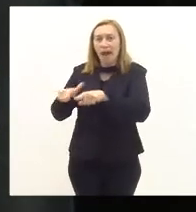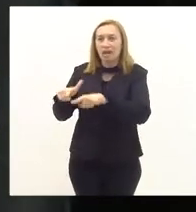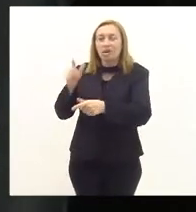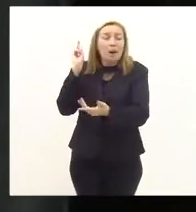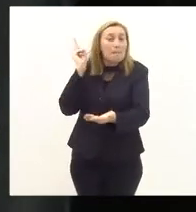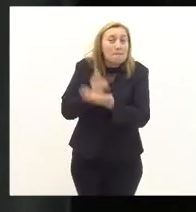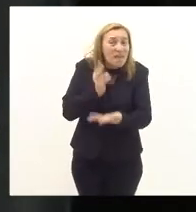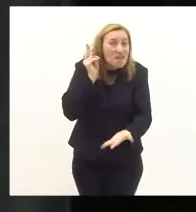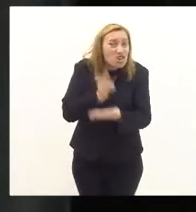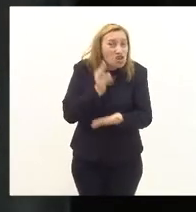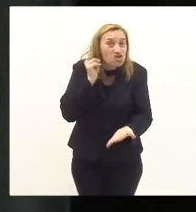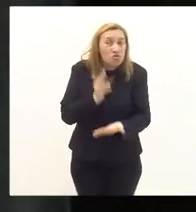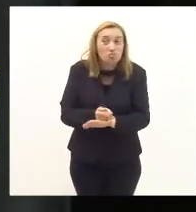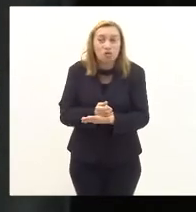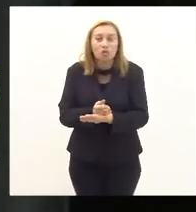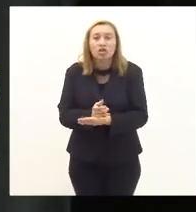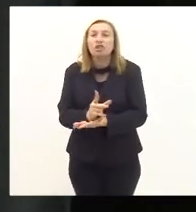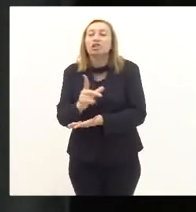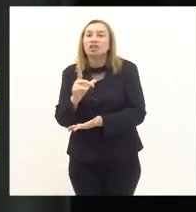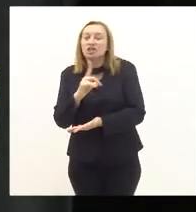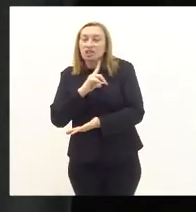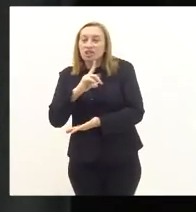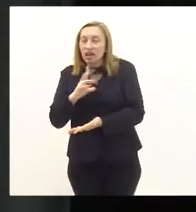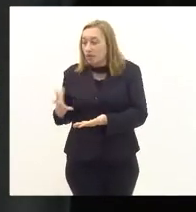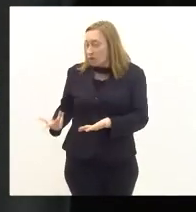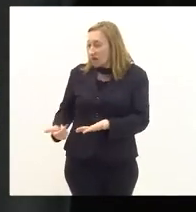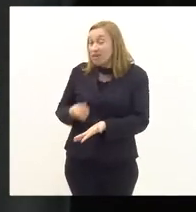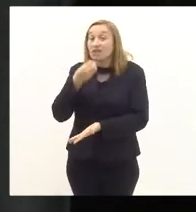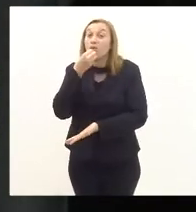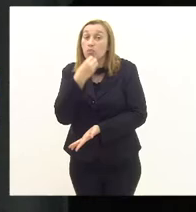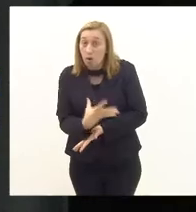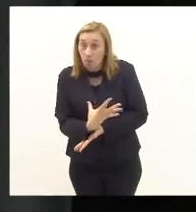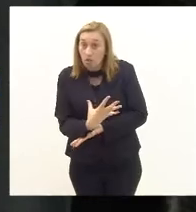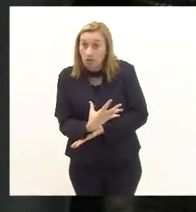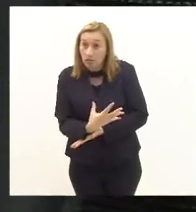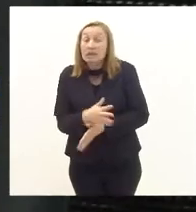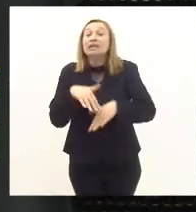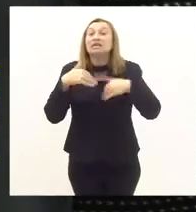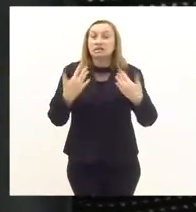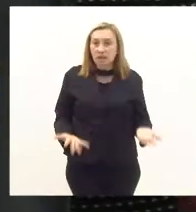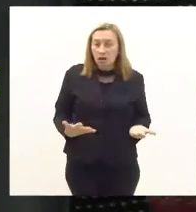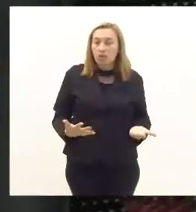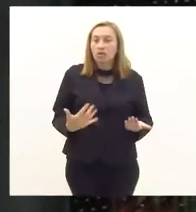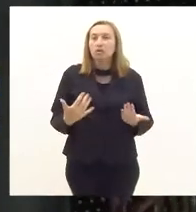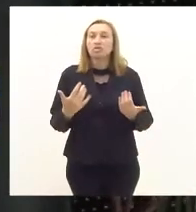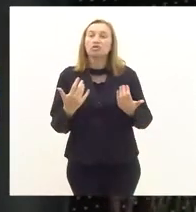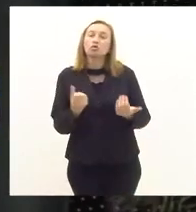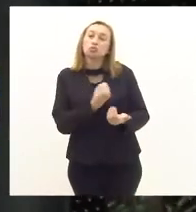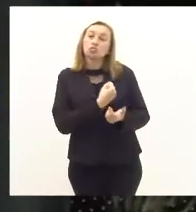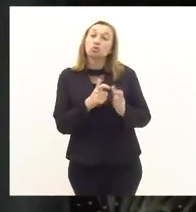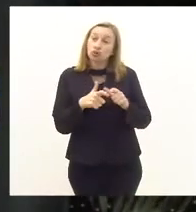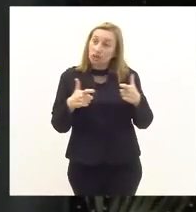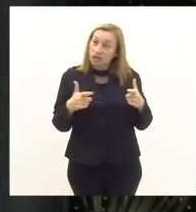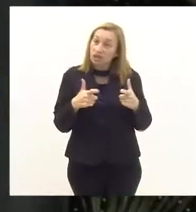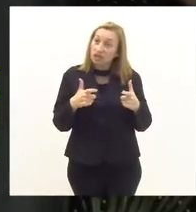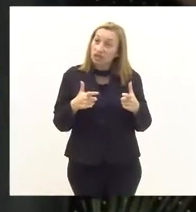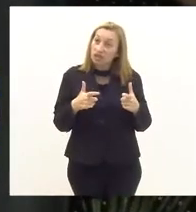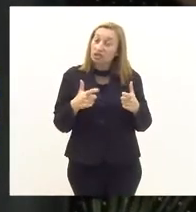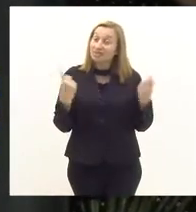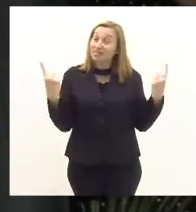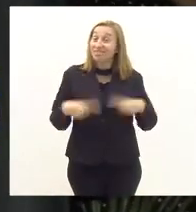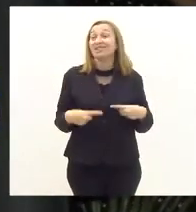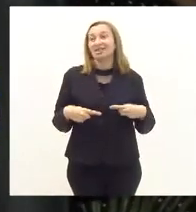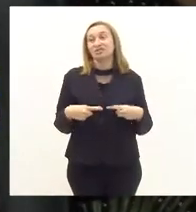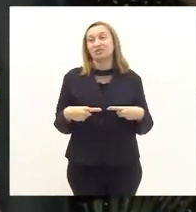mesmo aqueles que tenham boa qualificação. Então, a gente tem aí uma demanda o quê? De desafio.